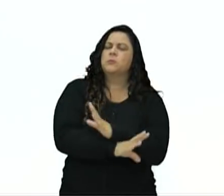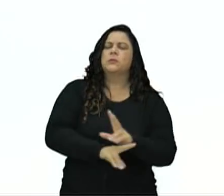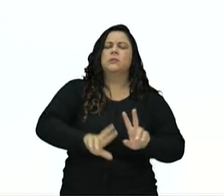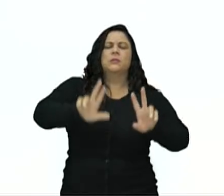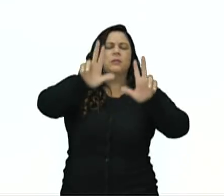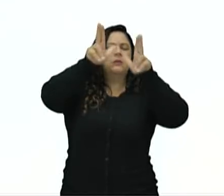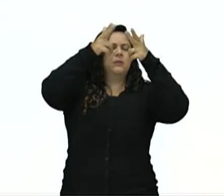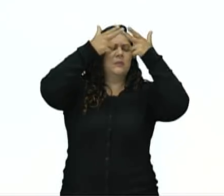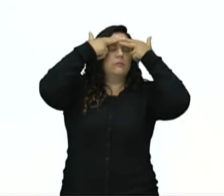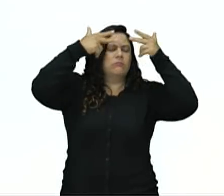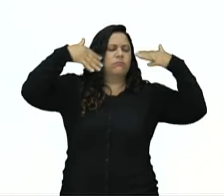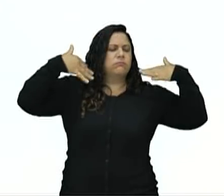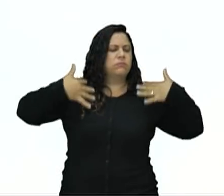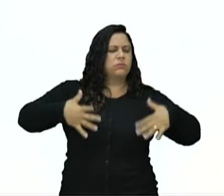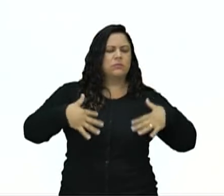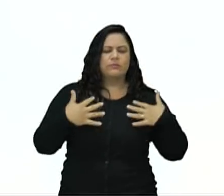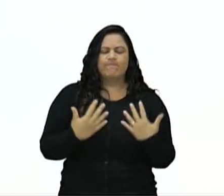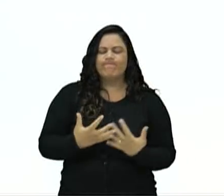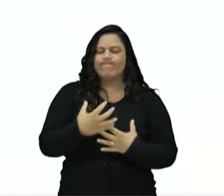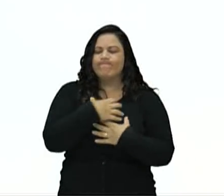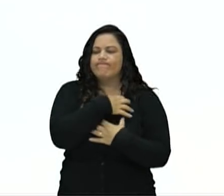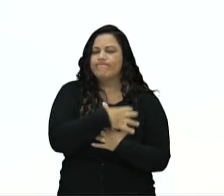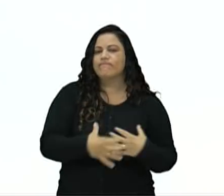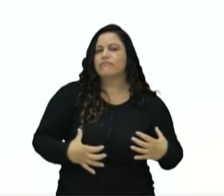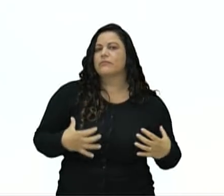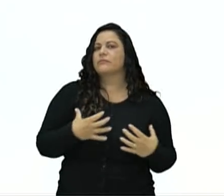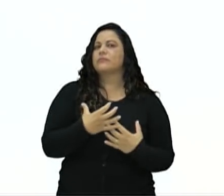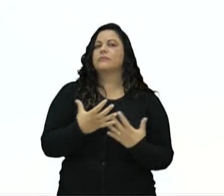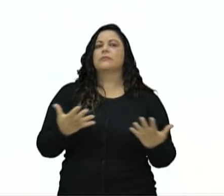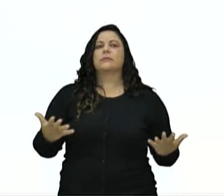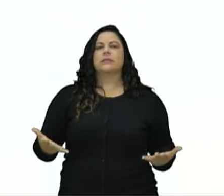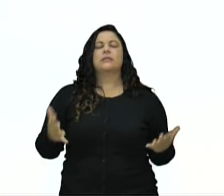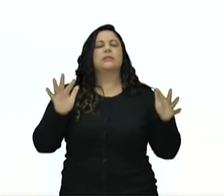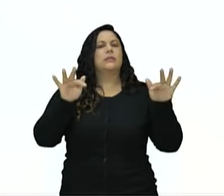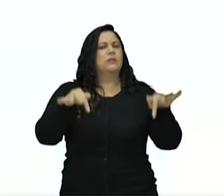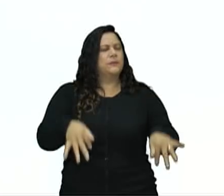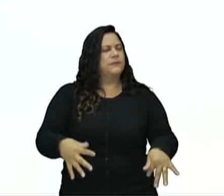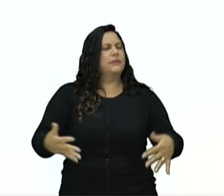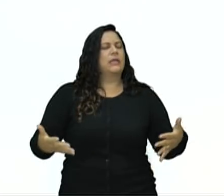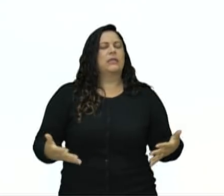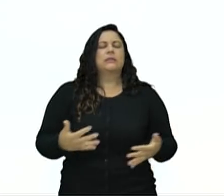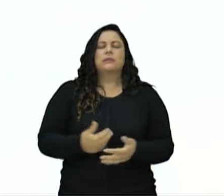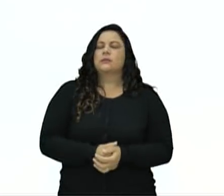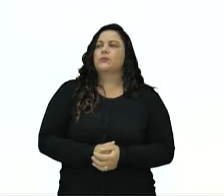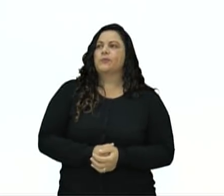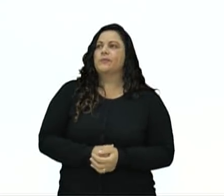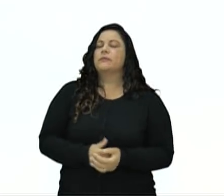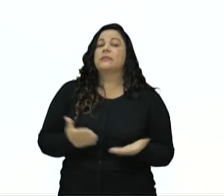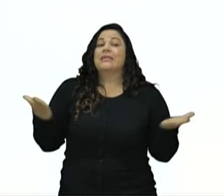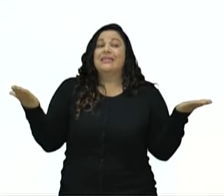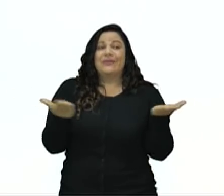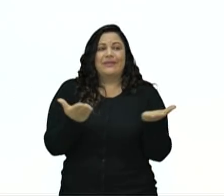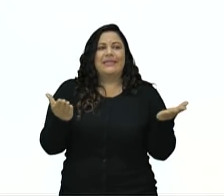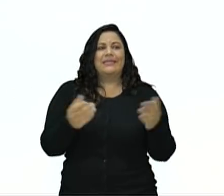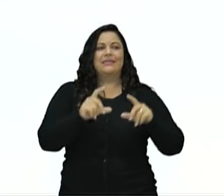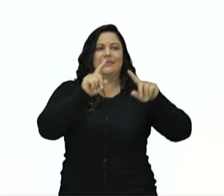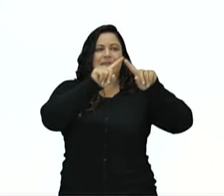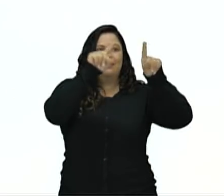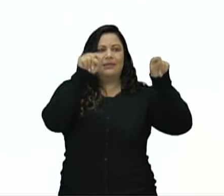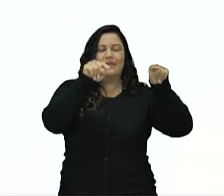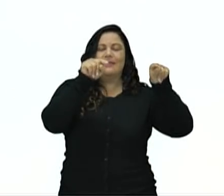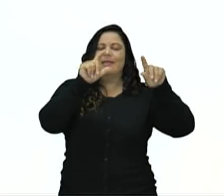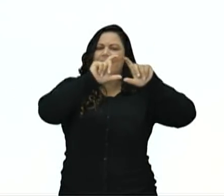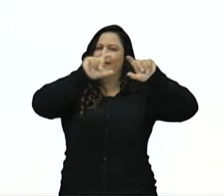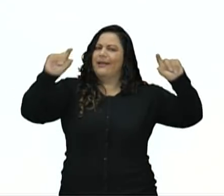frustrada, reticências, fecha aspas, continua ali o discurso direto, né, da depoente. Nesse caso, há uma coesão